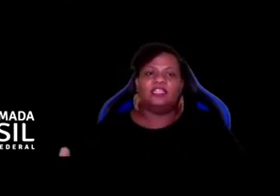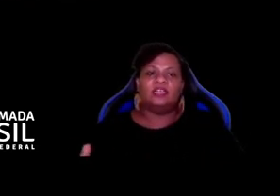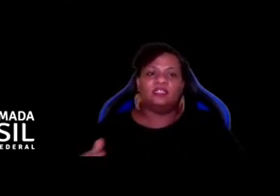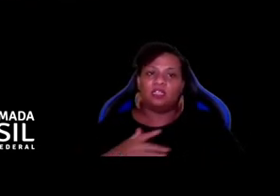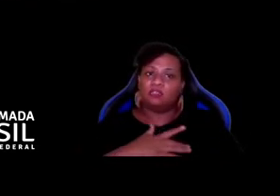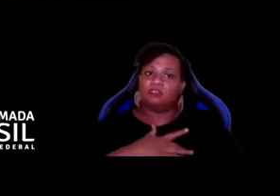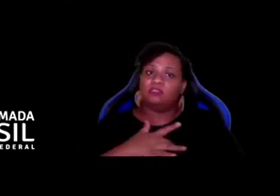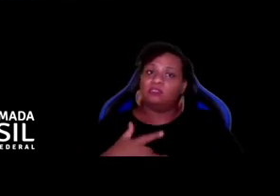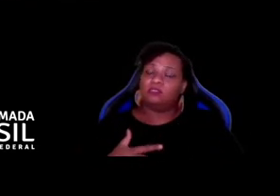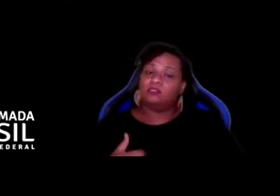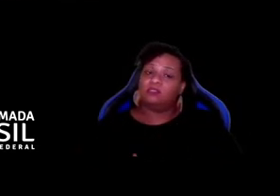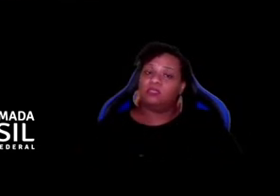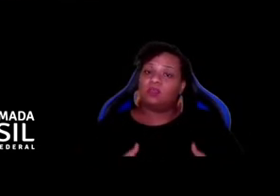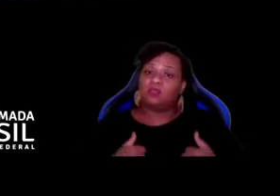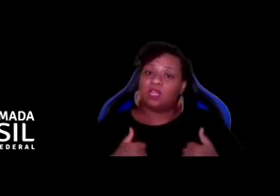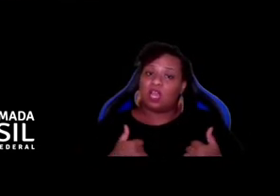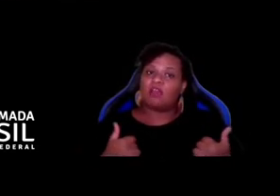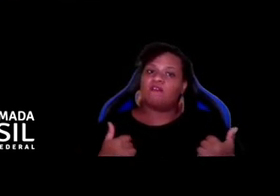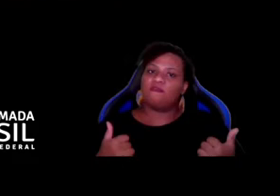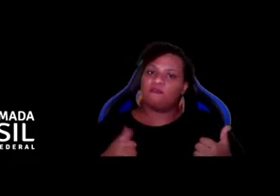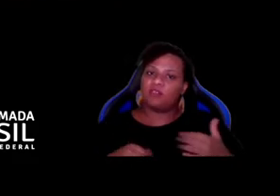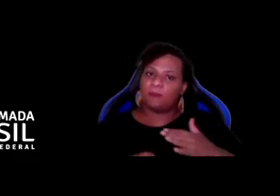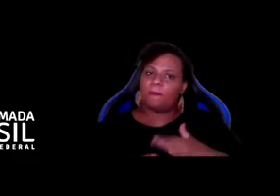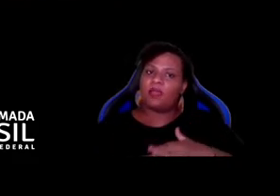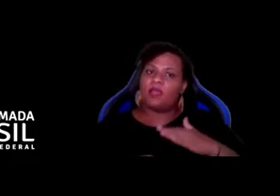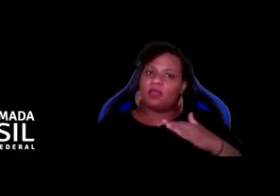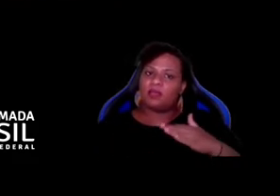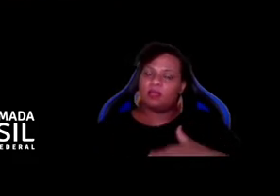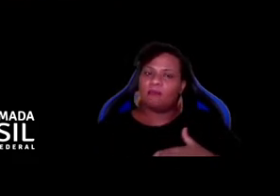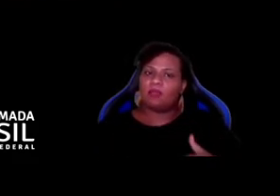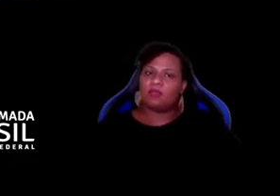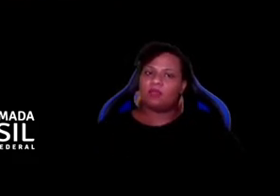saudável, trazendo saúde, trazendo paz, trazendo amor